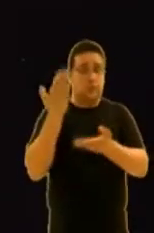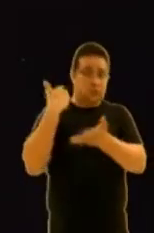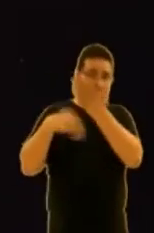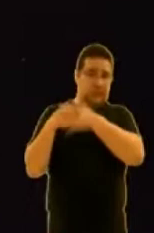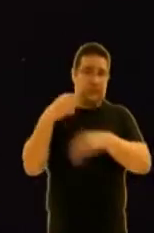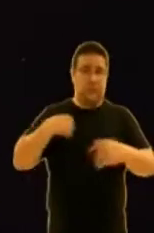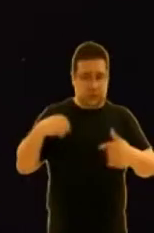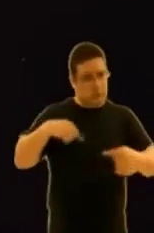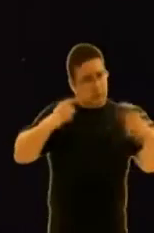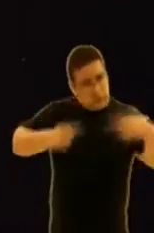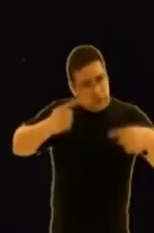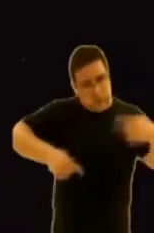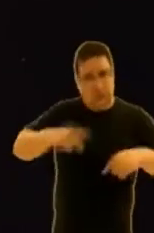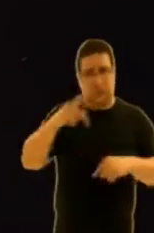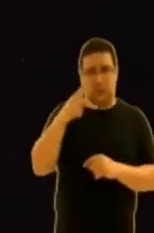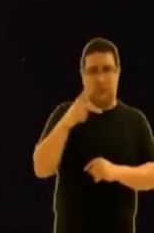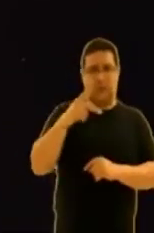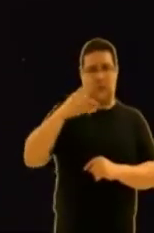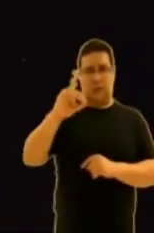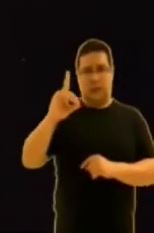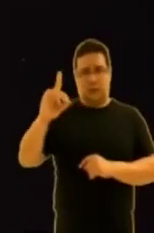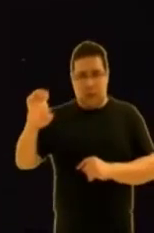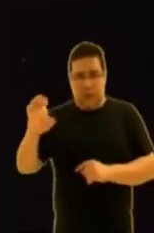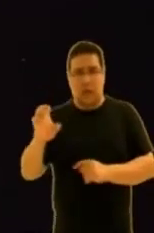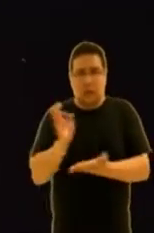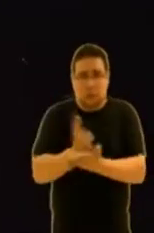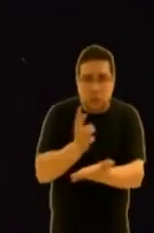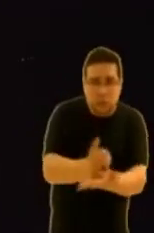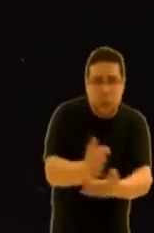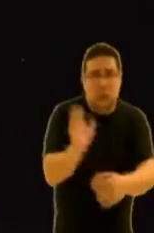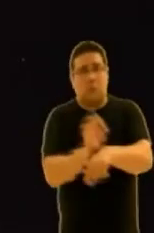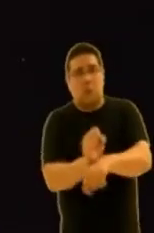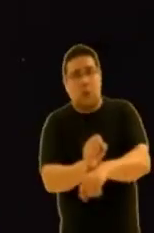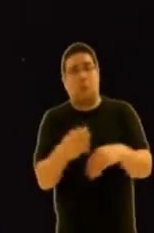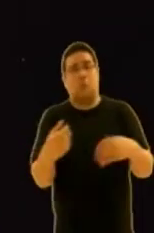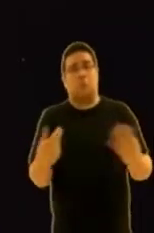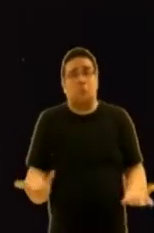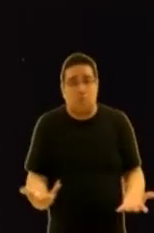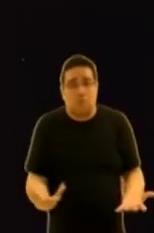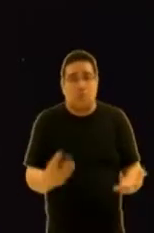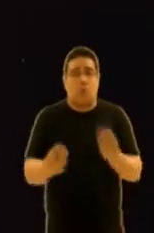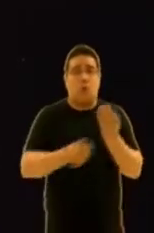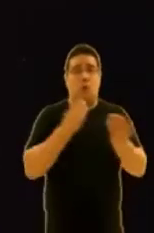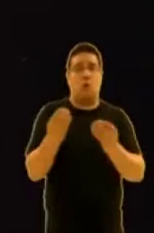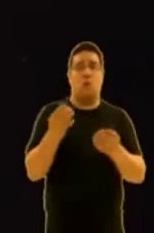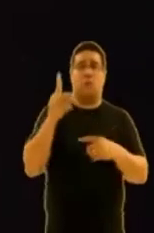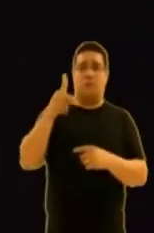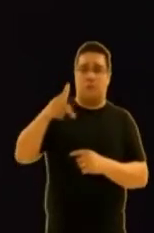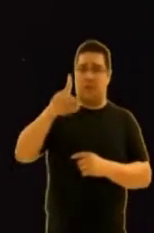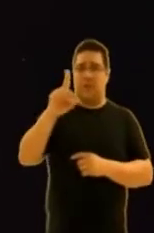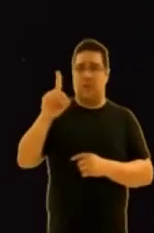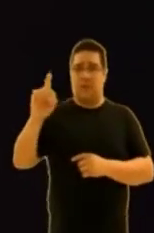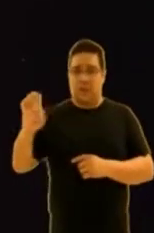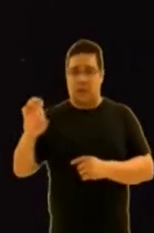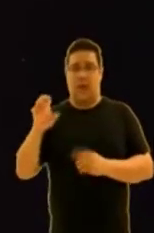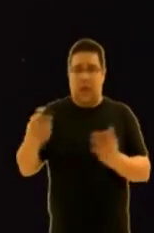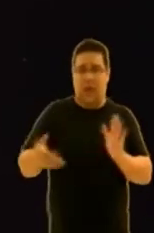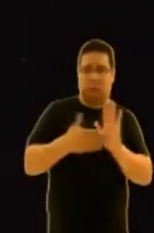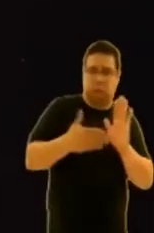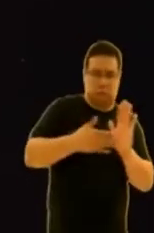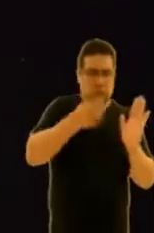uma discussão se o PDDE deveria ou não deveria continuar, se o PDDE era um programa